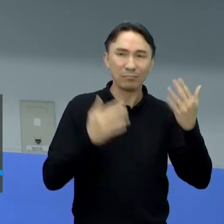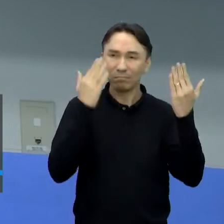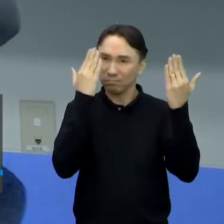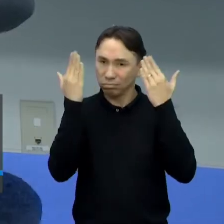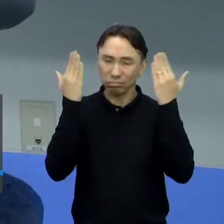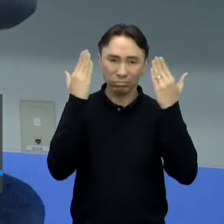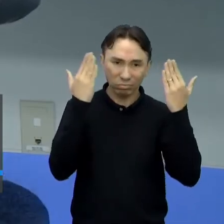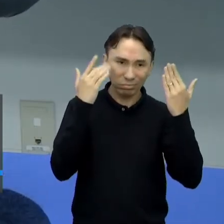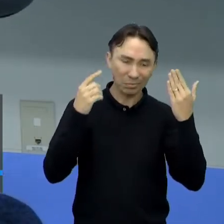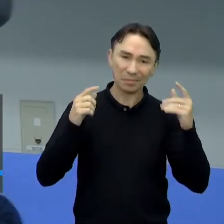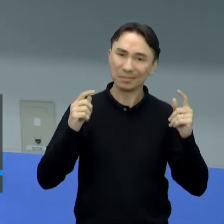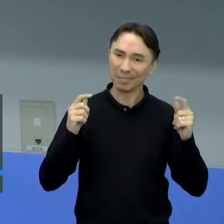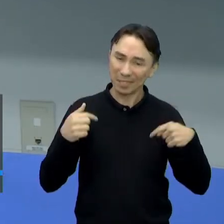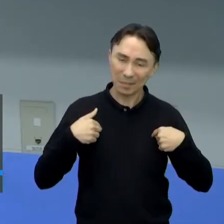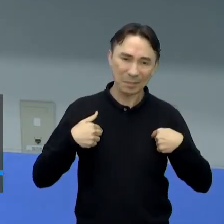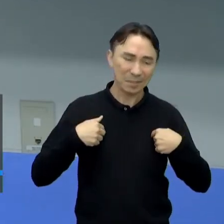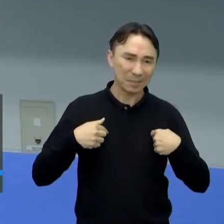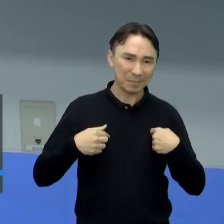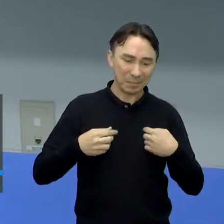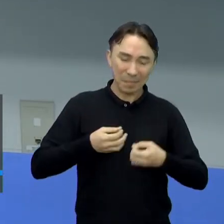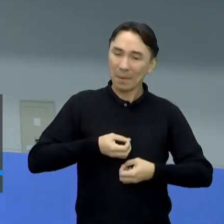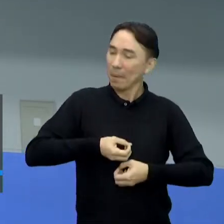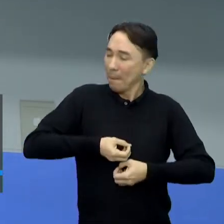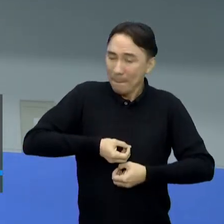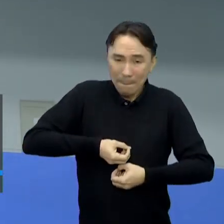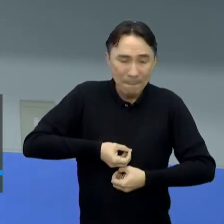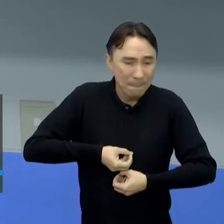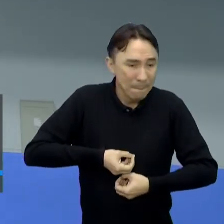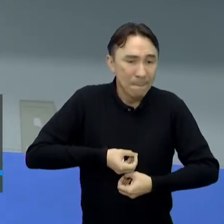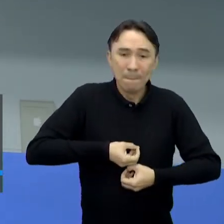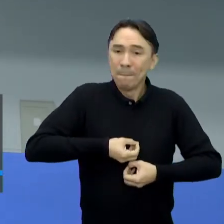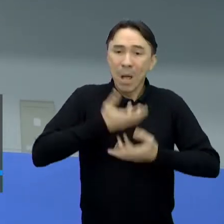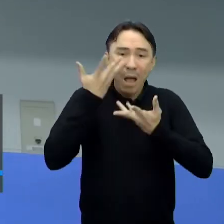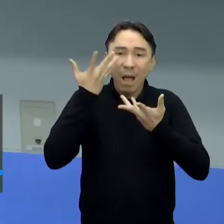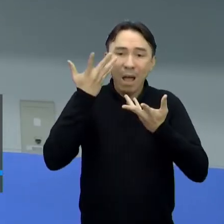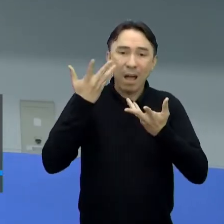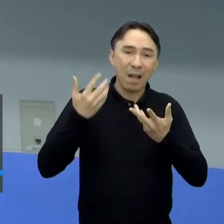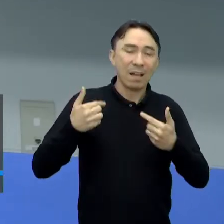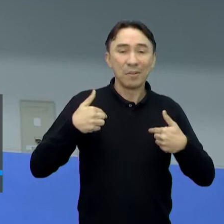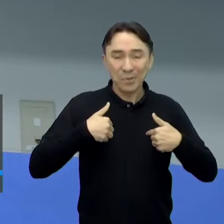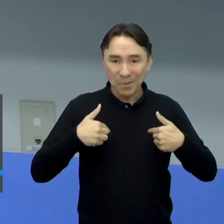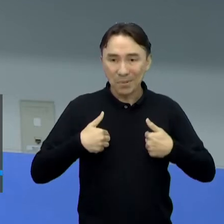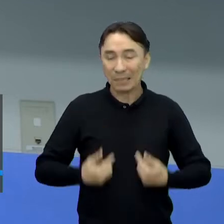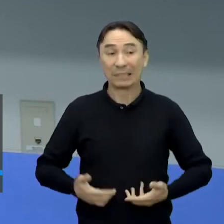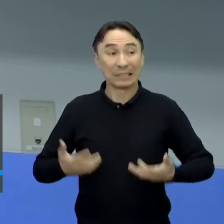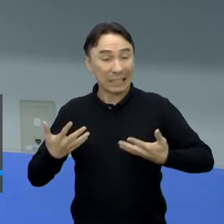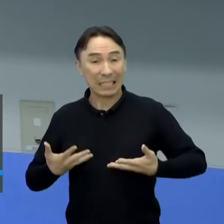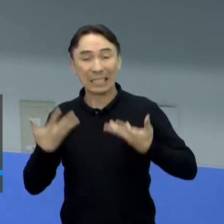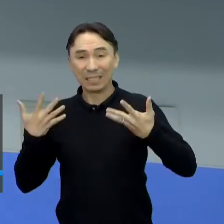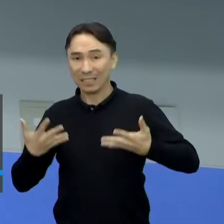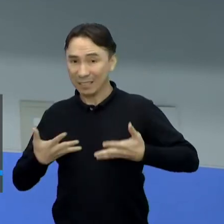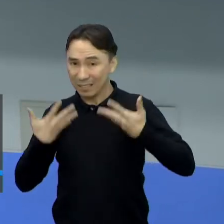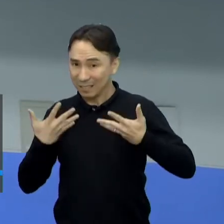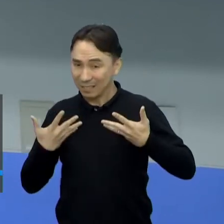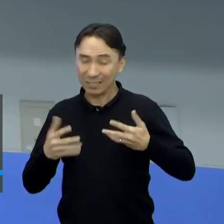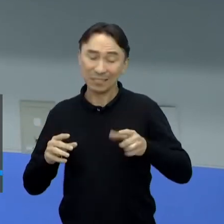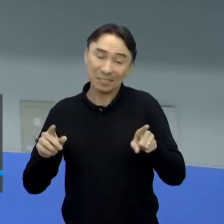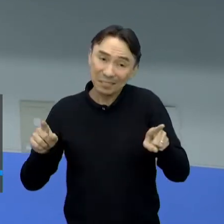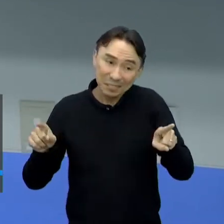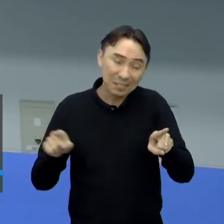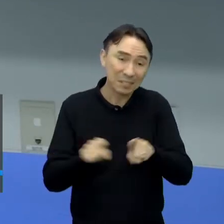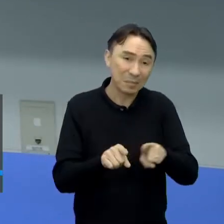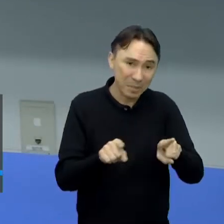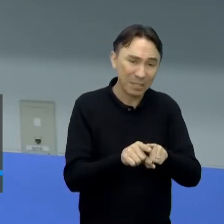psicanalíticos para pôr para fora as minhas situações de alegria e até superar as